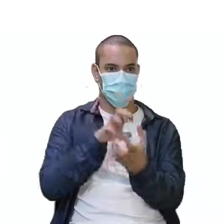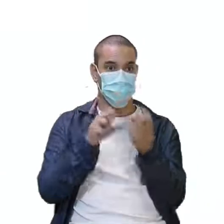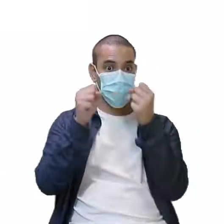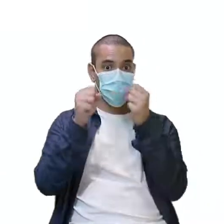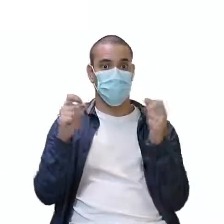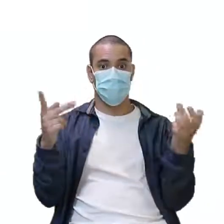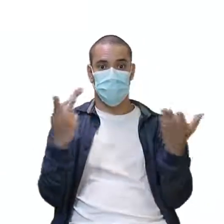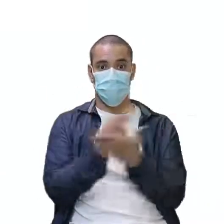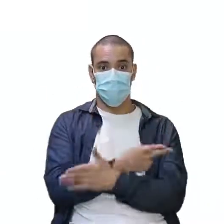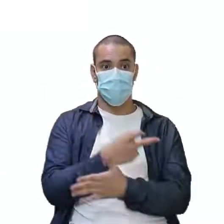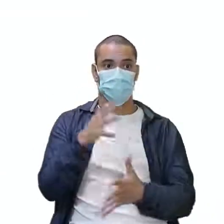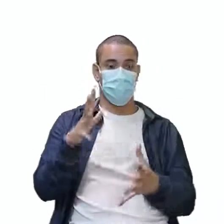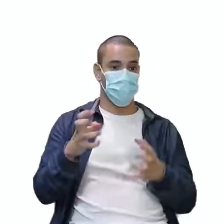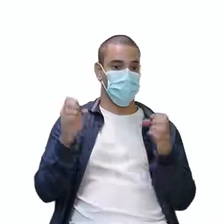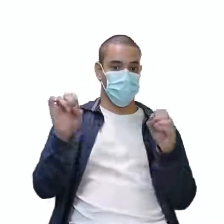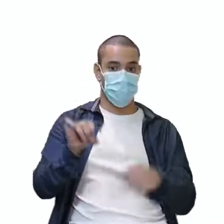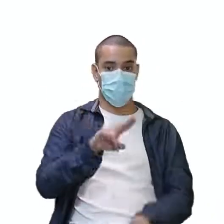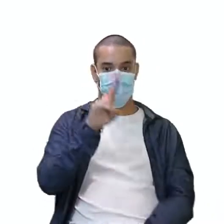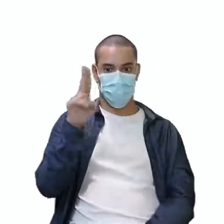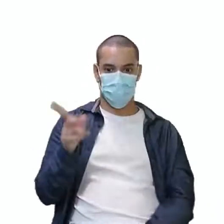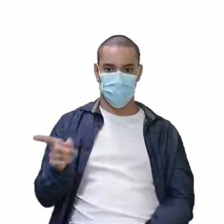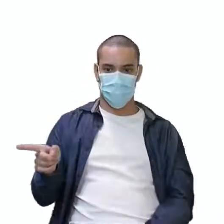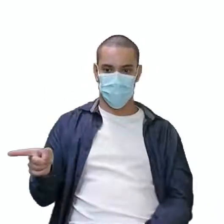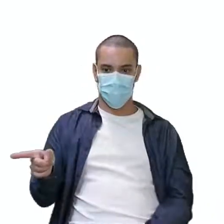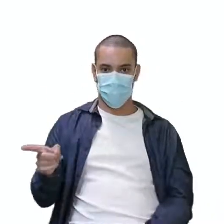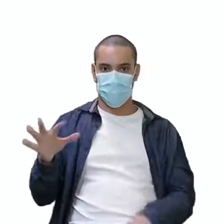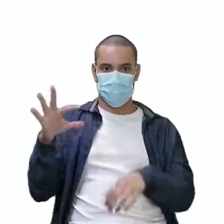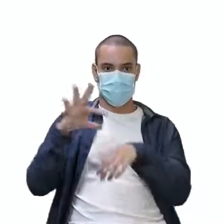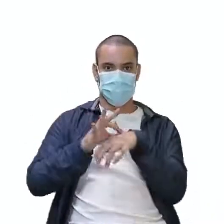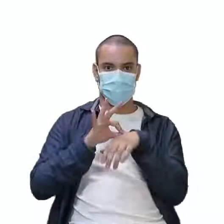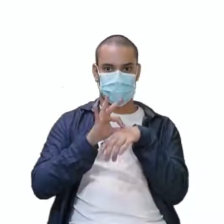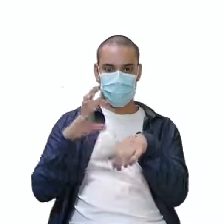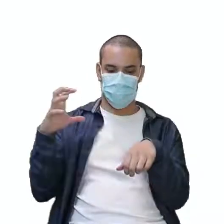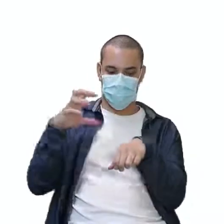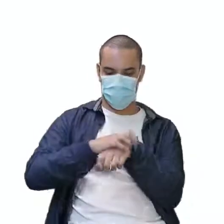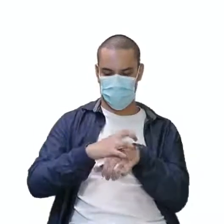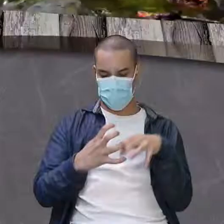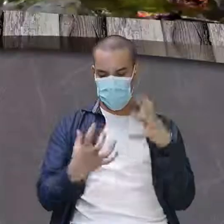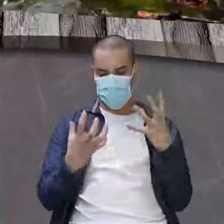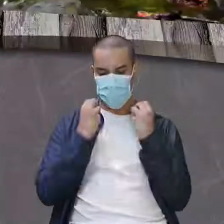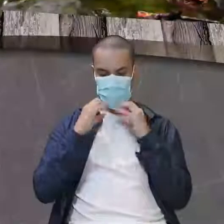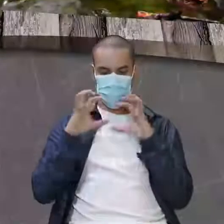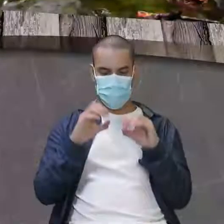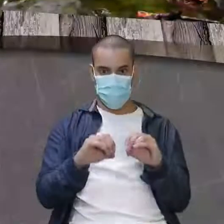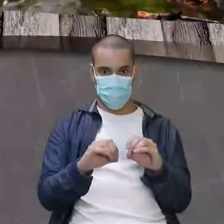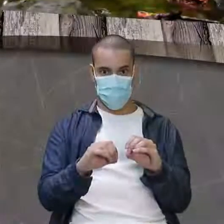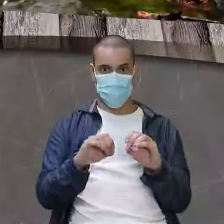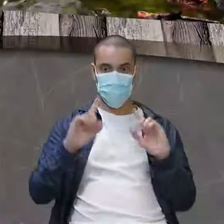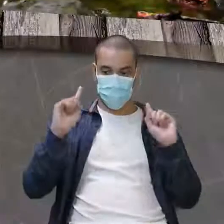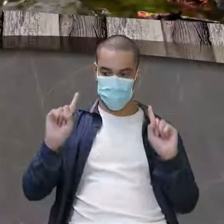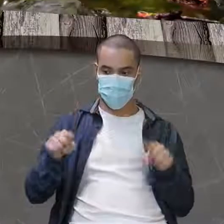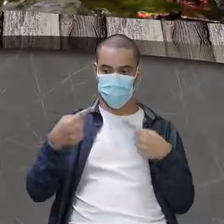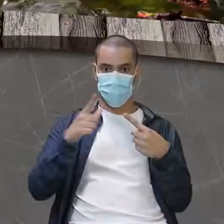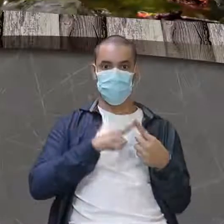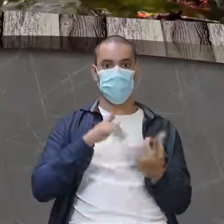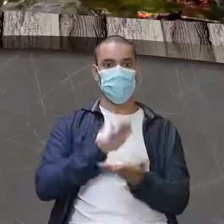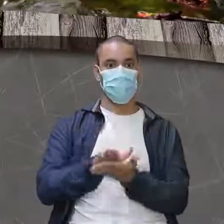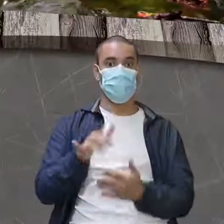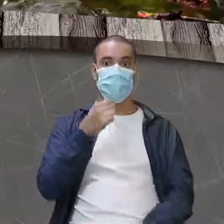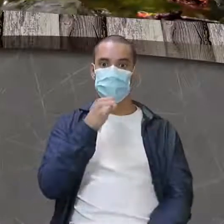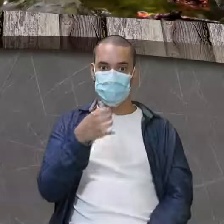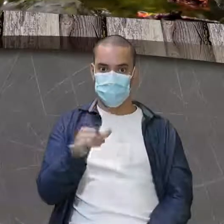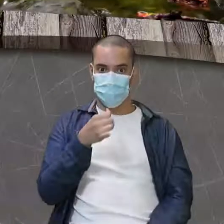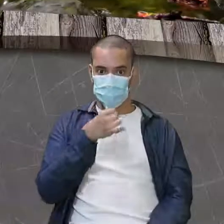competição ou canibalismo. Presta atenção aqui em mim agora. Na competição eu tenho um gasto de